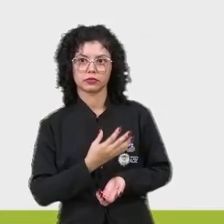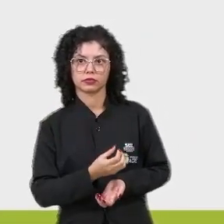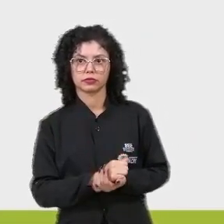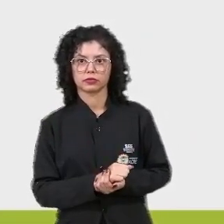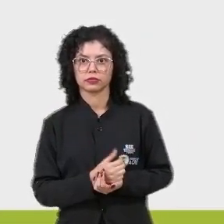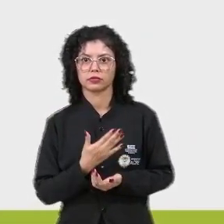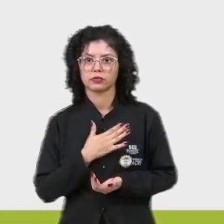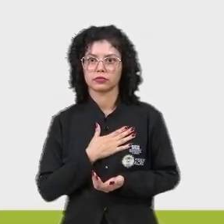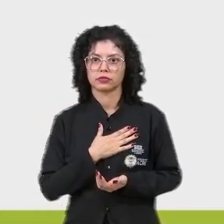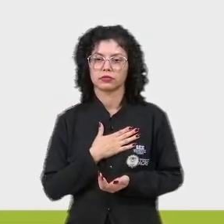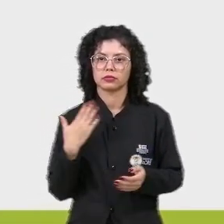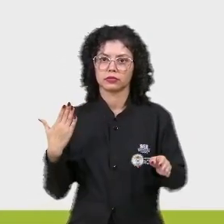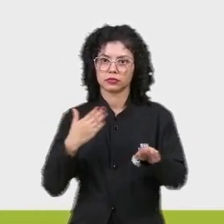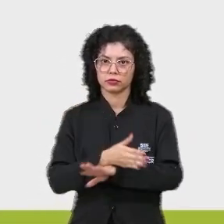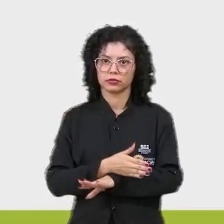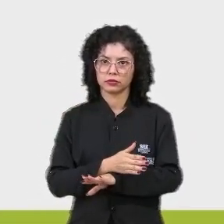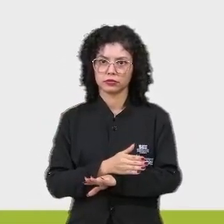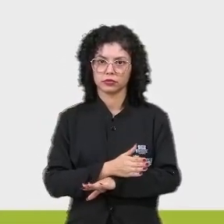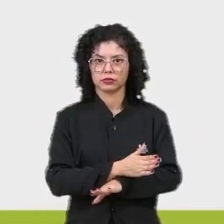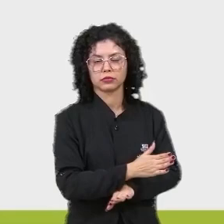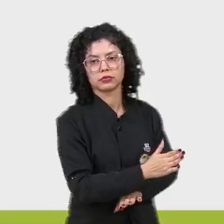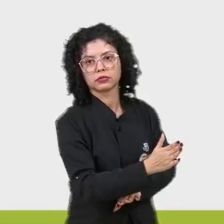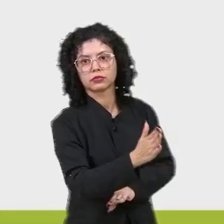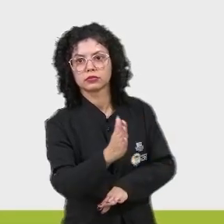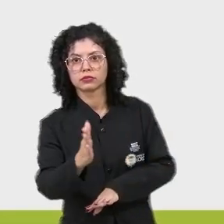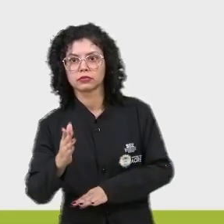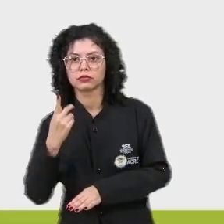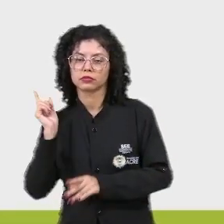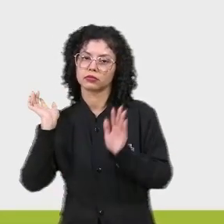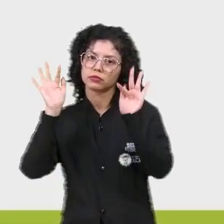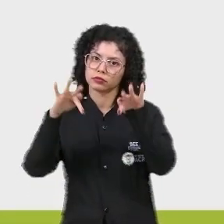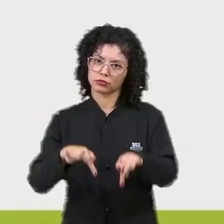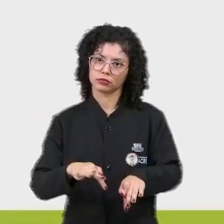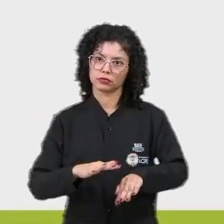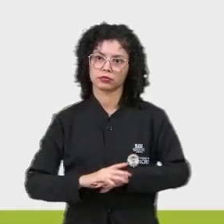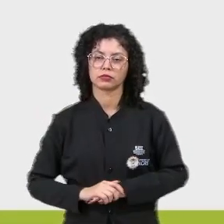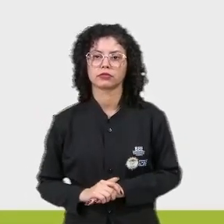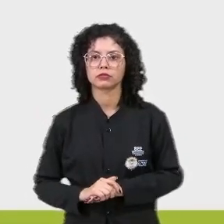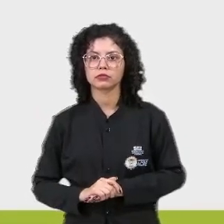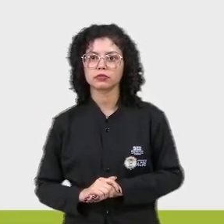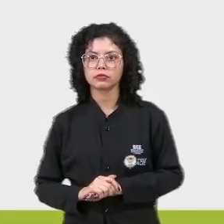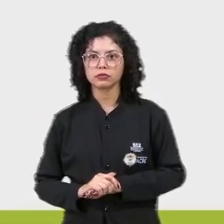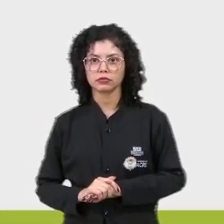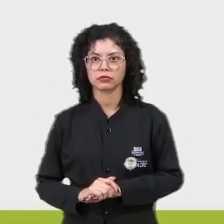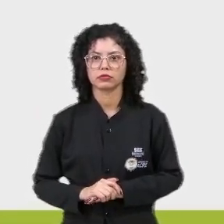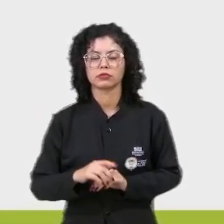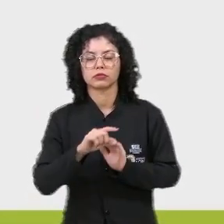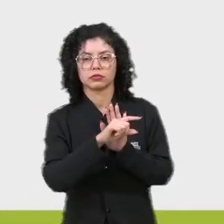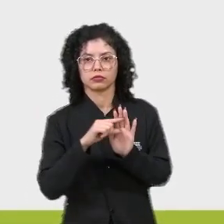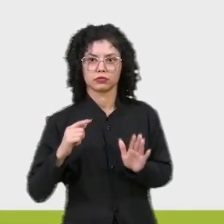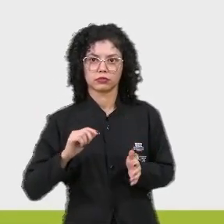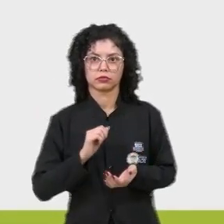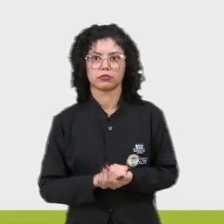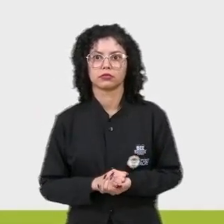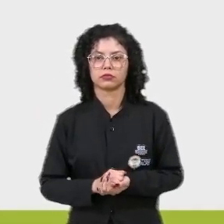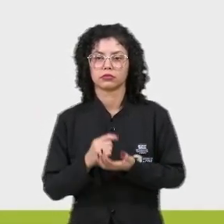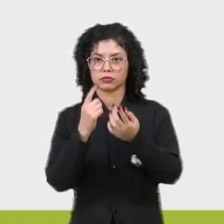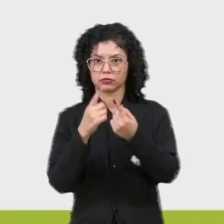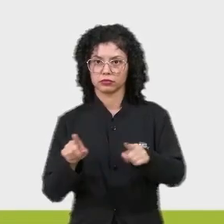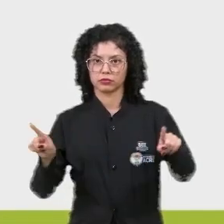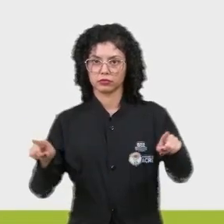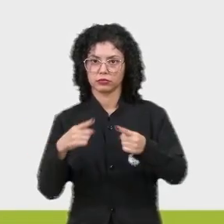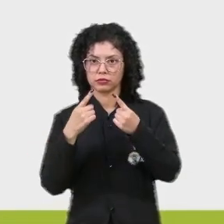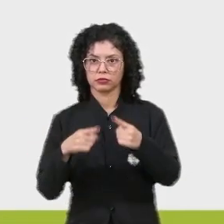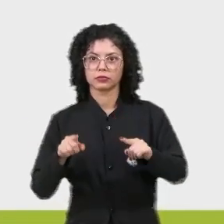saída, a minha estrada entortou, mas vou até o fim. Temos aí o trecho de uma